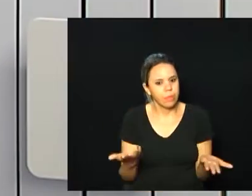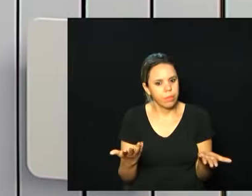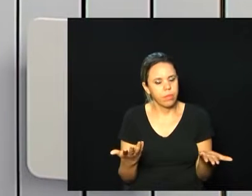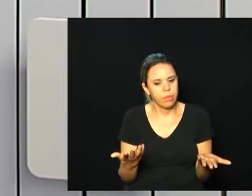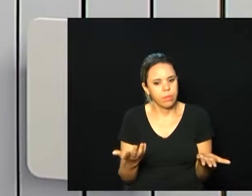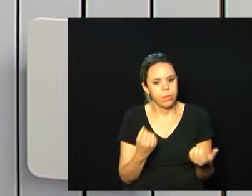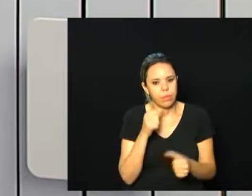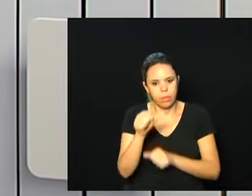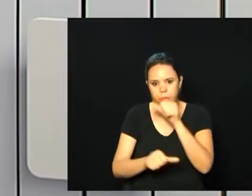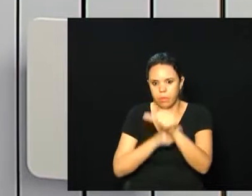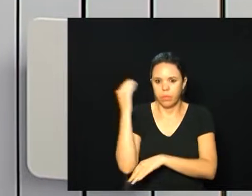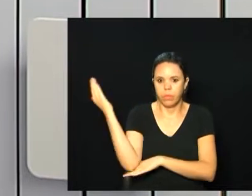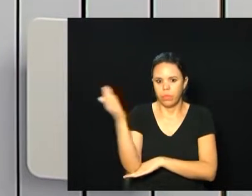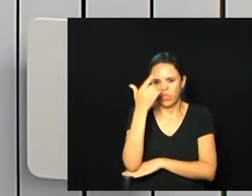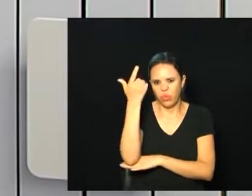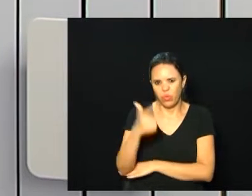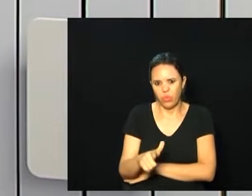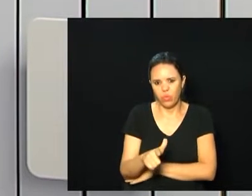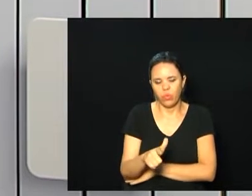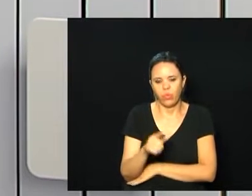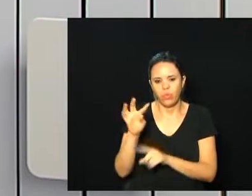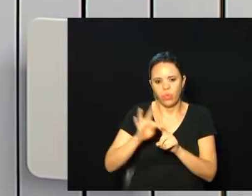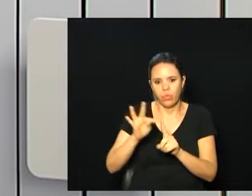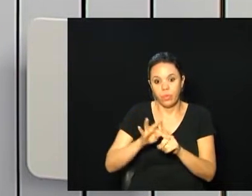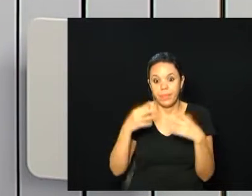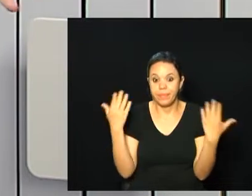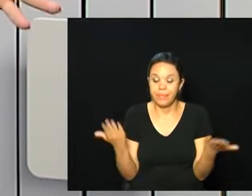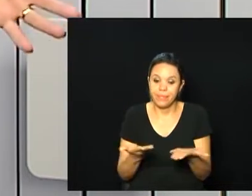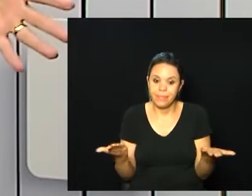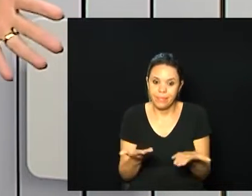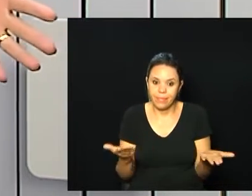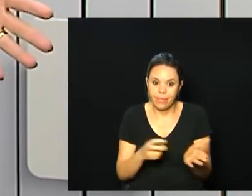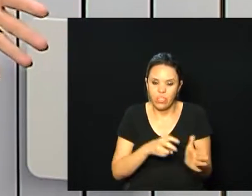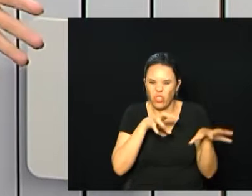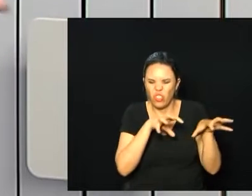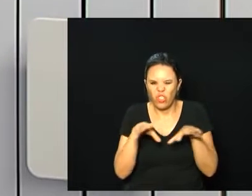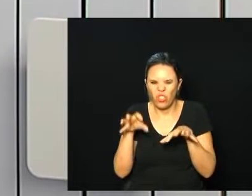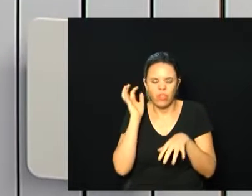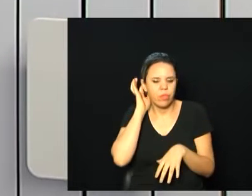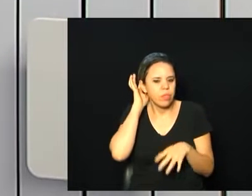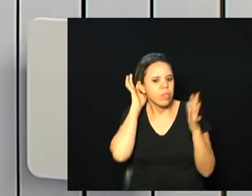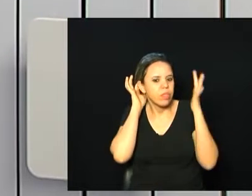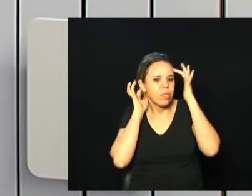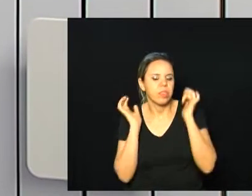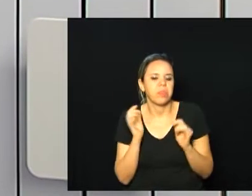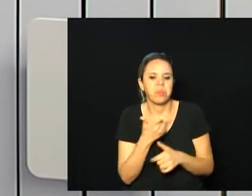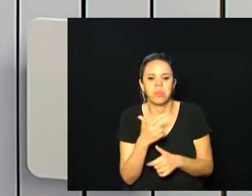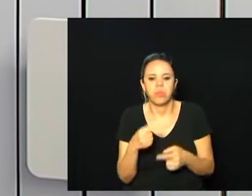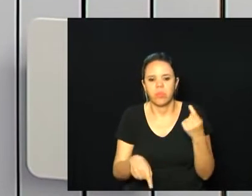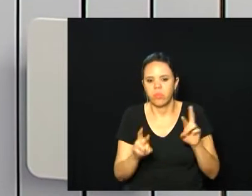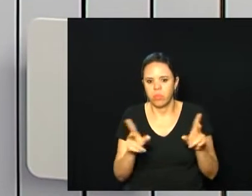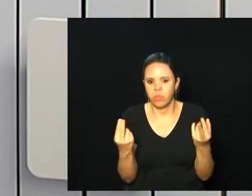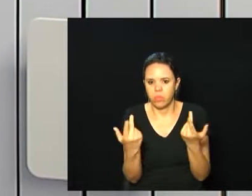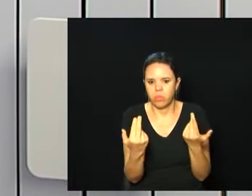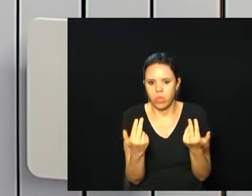Aconteceram algumas mudanças de novo nas temperaturas, né? Hoje o dia amanheceu chuvoso e amanhã não deve ser muito diferente